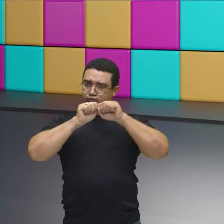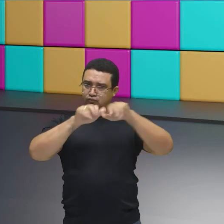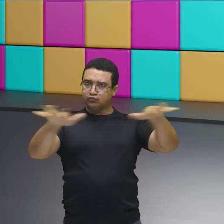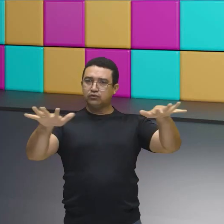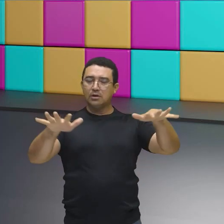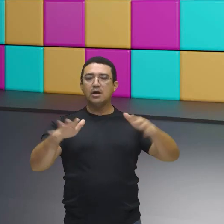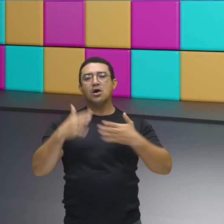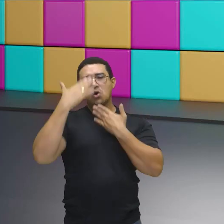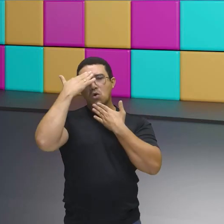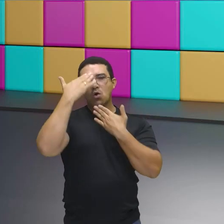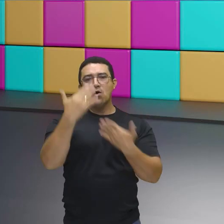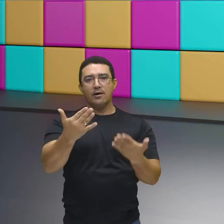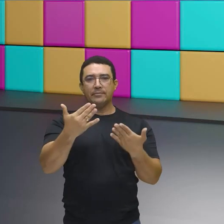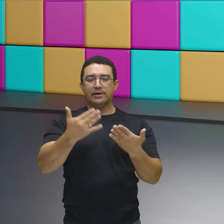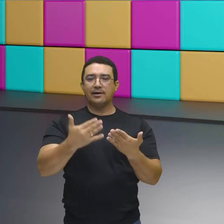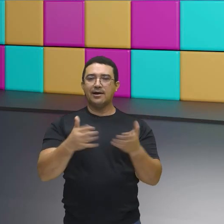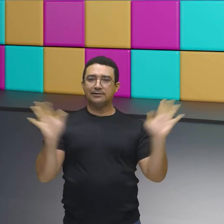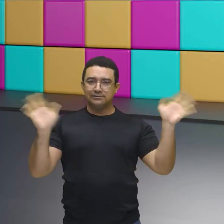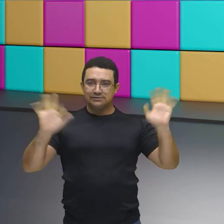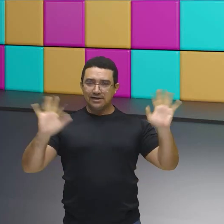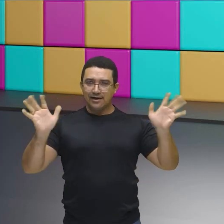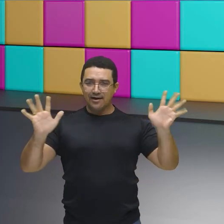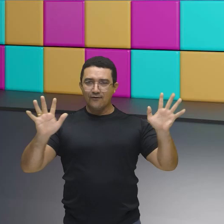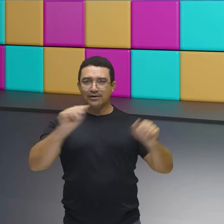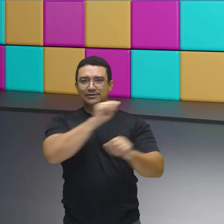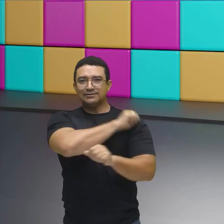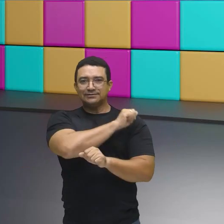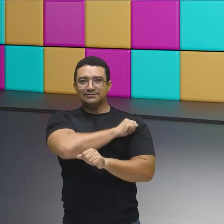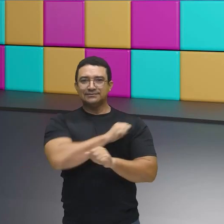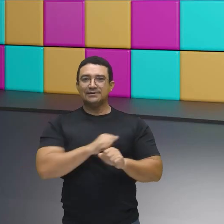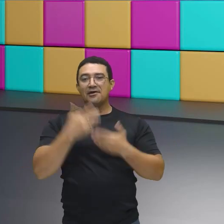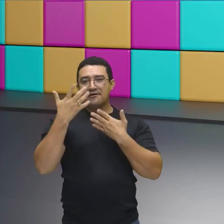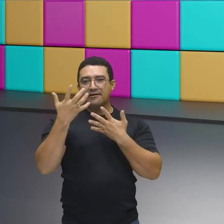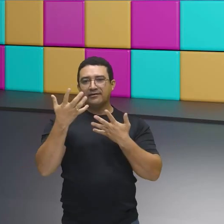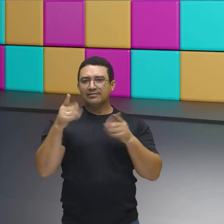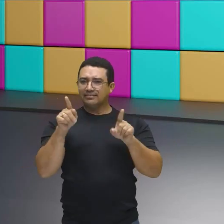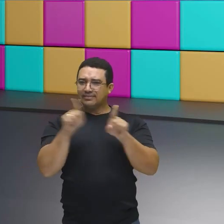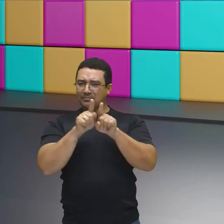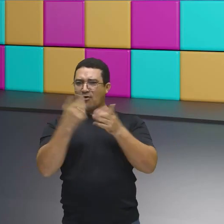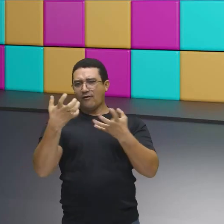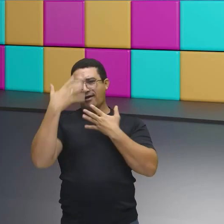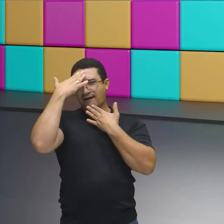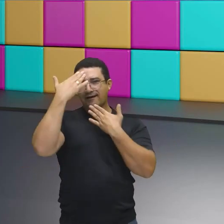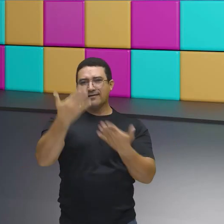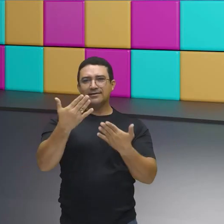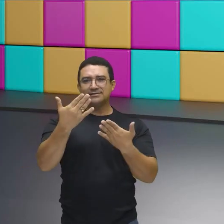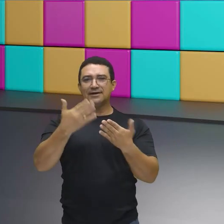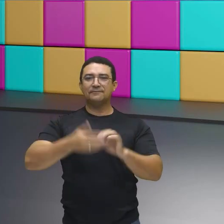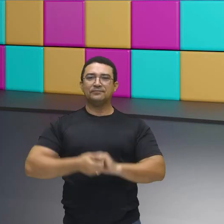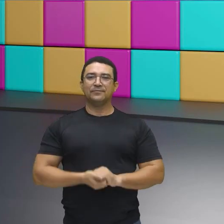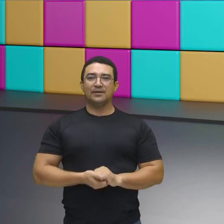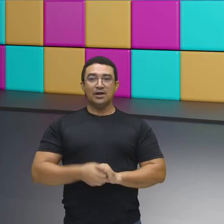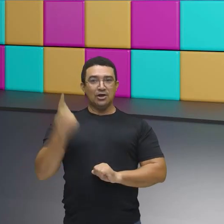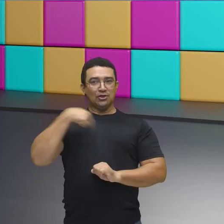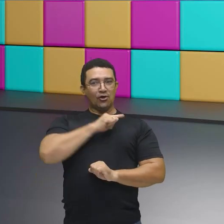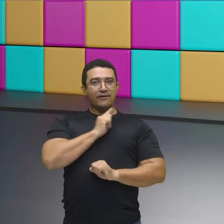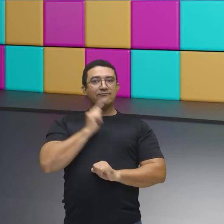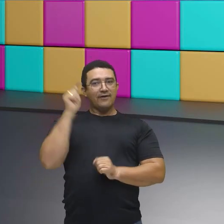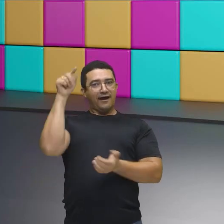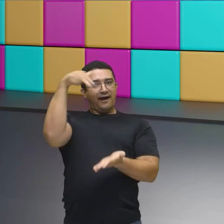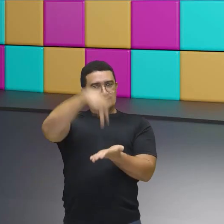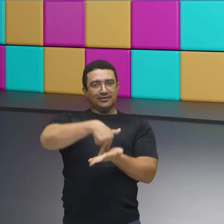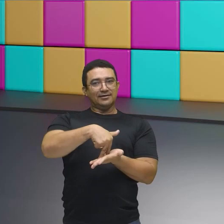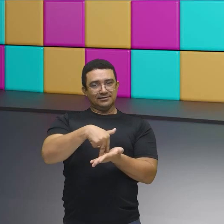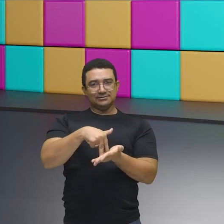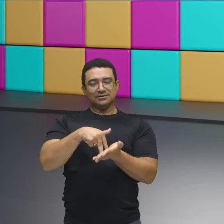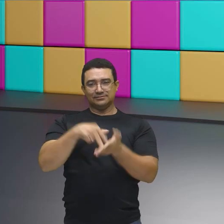Muito obrigada e até a próxima, turminha! Quero agradecer aqui e colocando algo. Nós estamos no estúdio